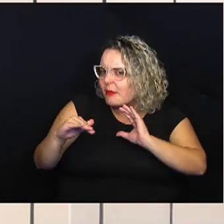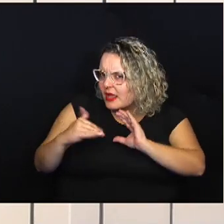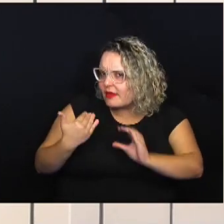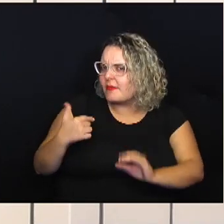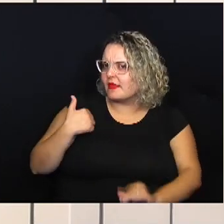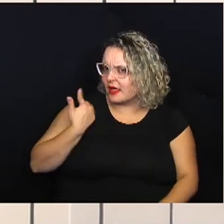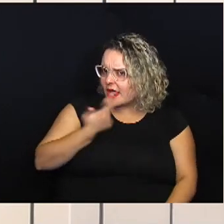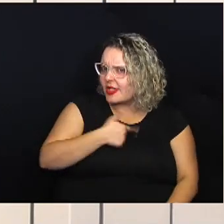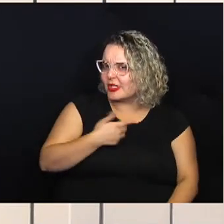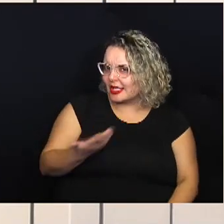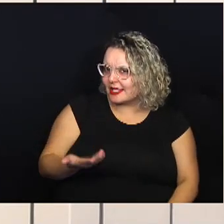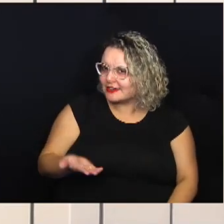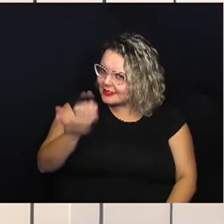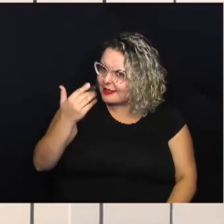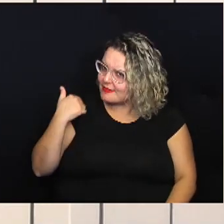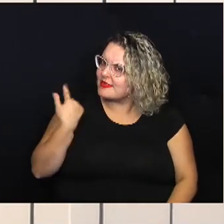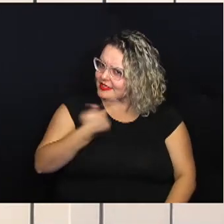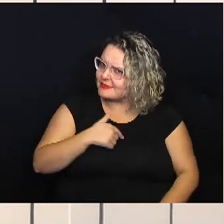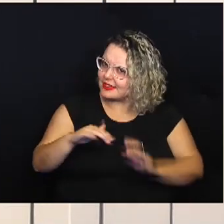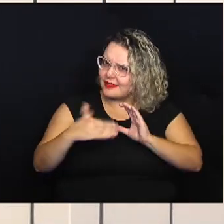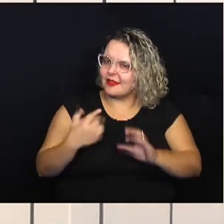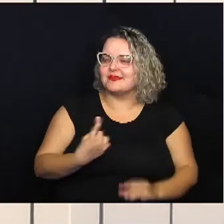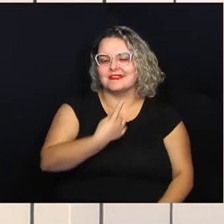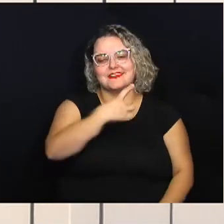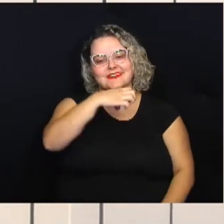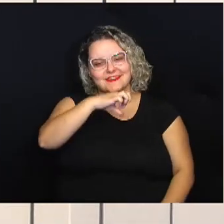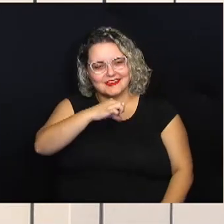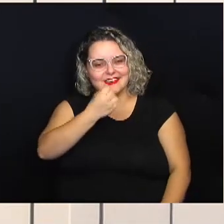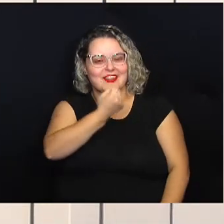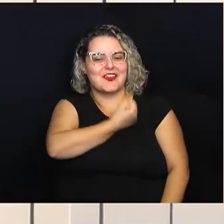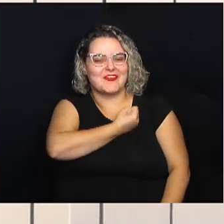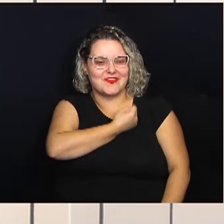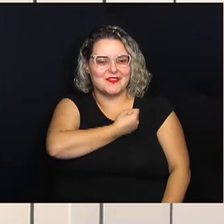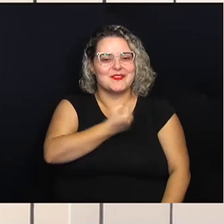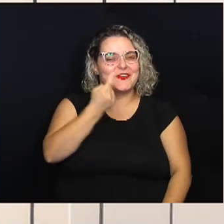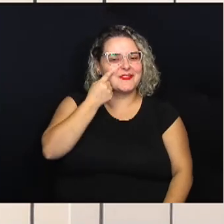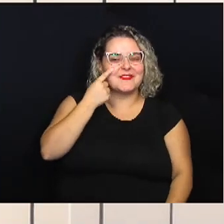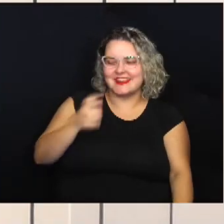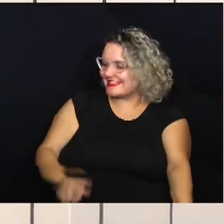sua participação? Manda para a gente, 19 é o nosso DDD